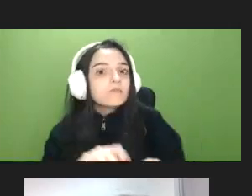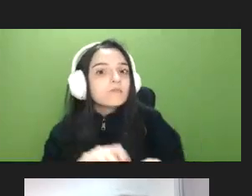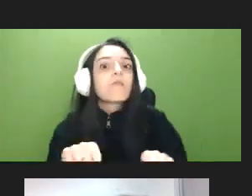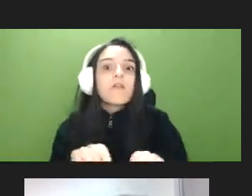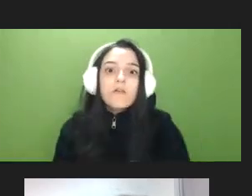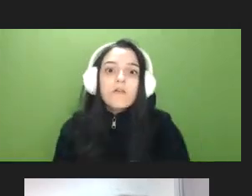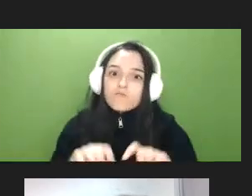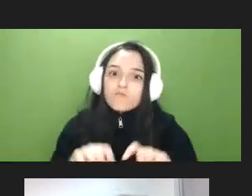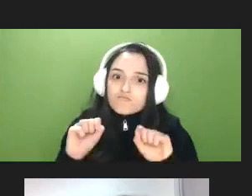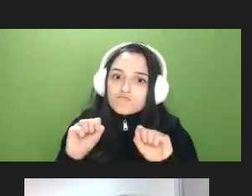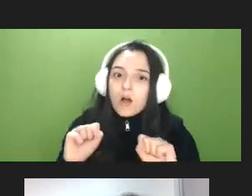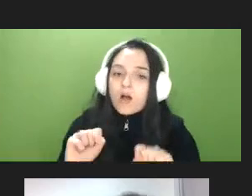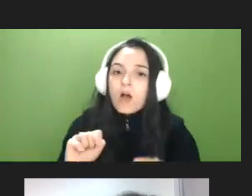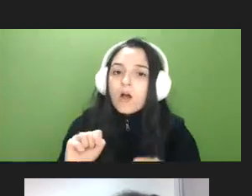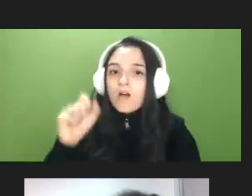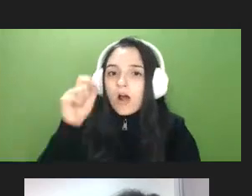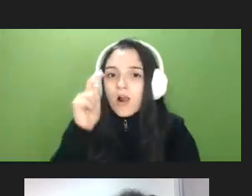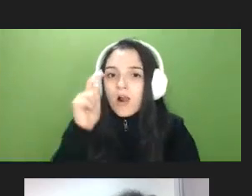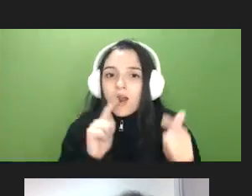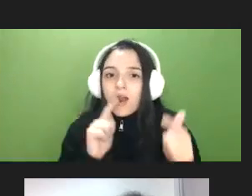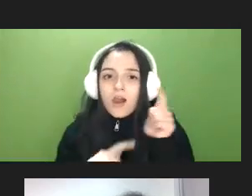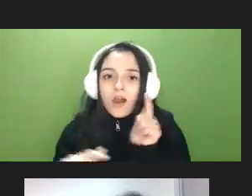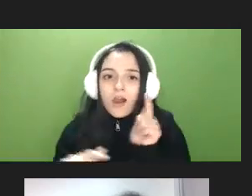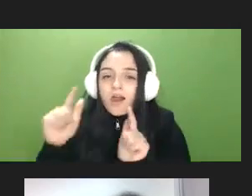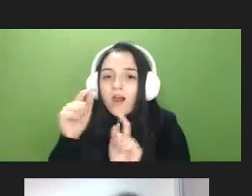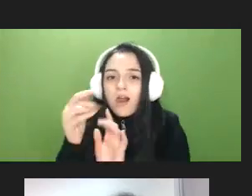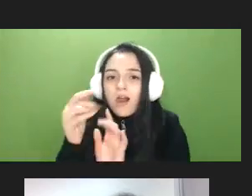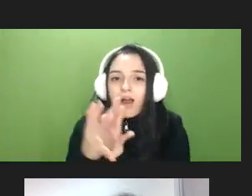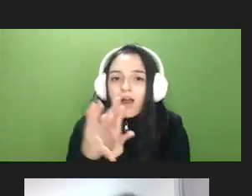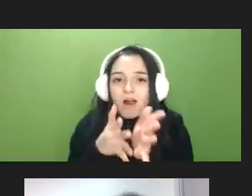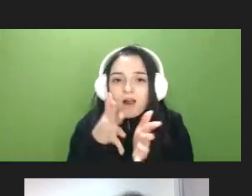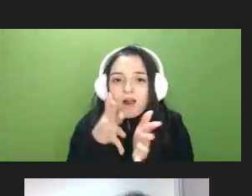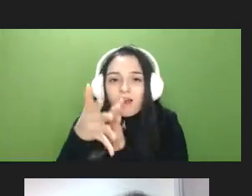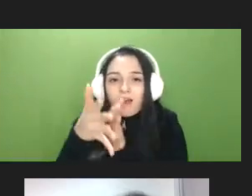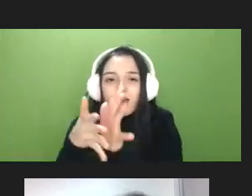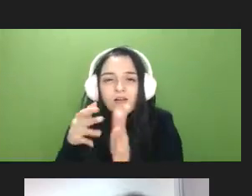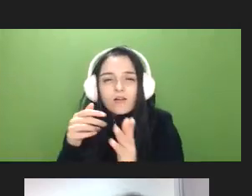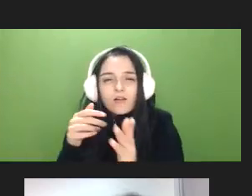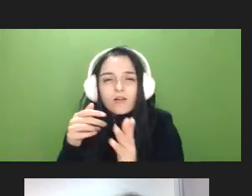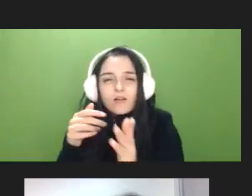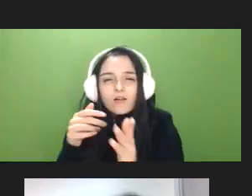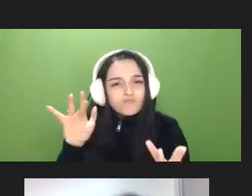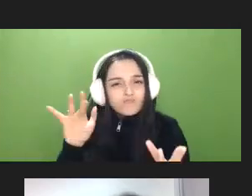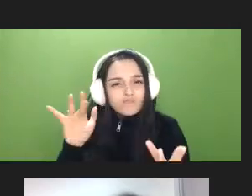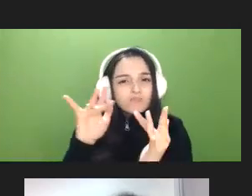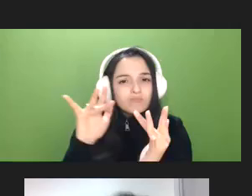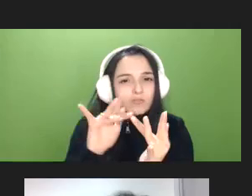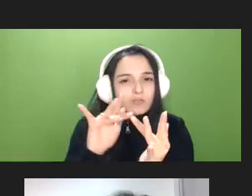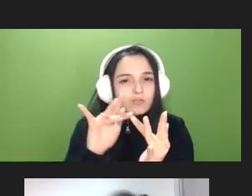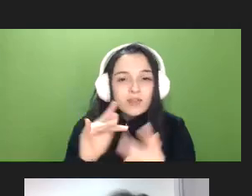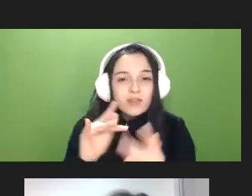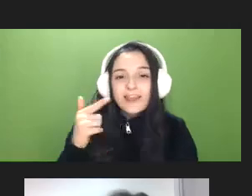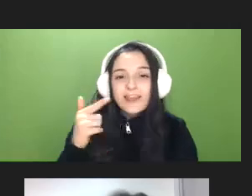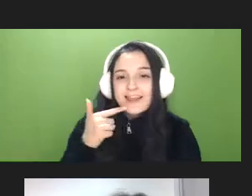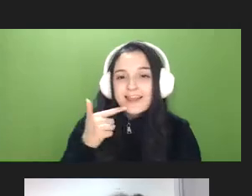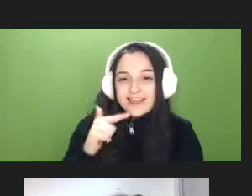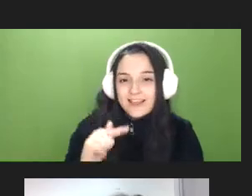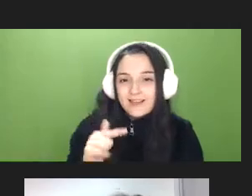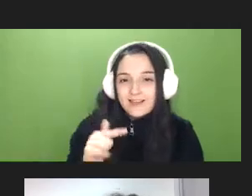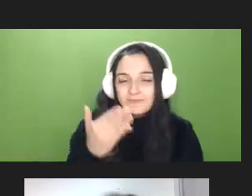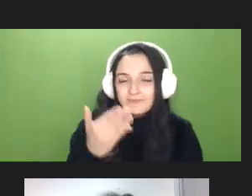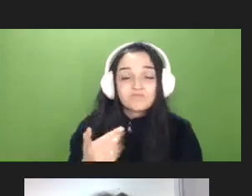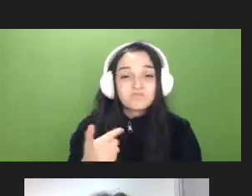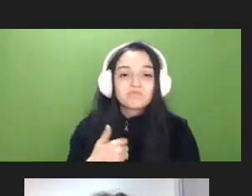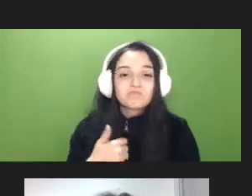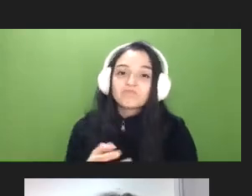E começar esse contato com esse idioma me fez conhecer pessoas e